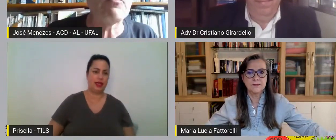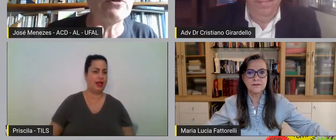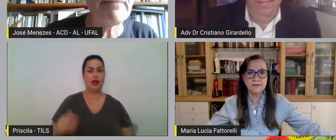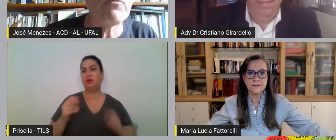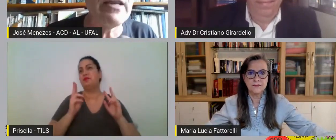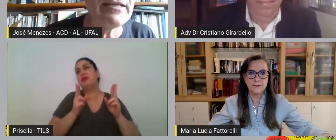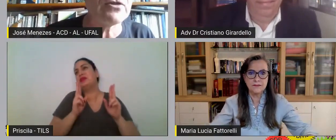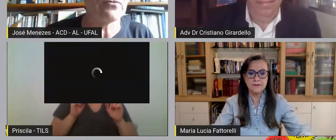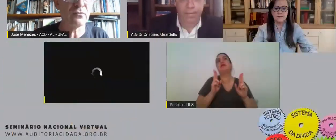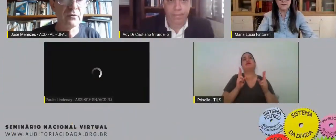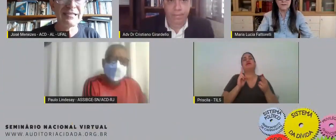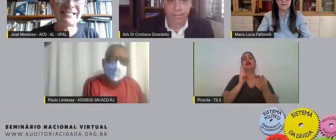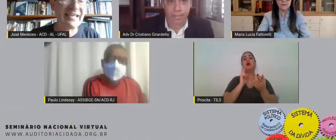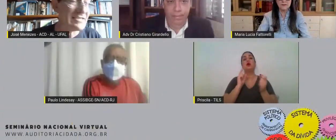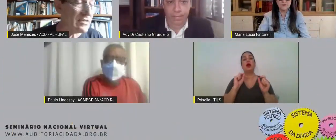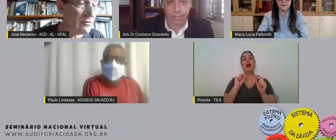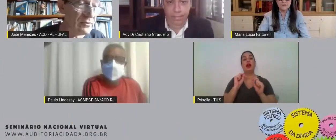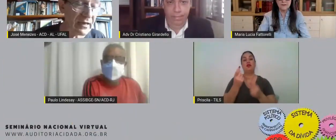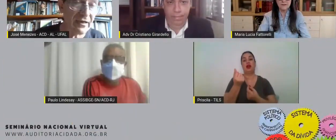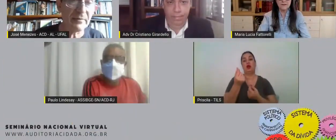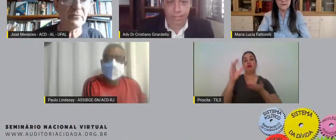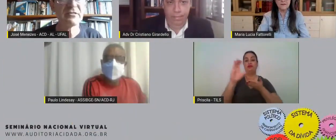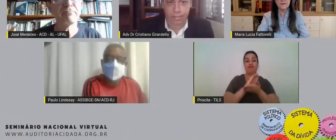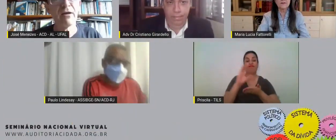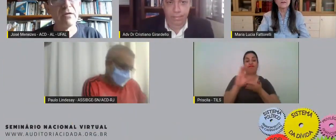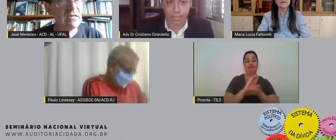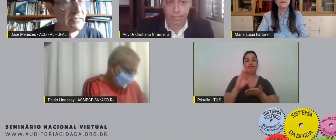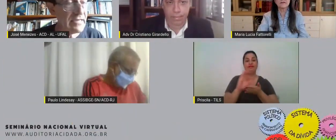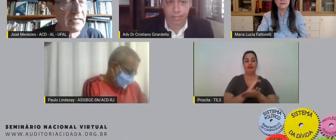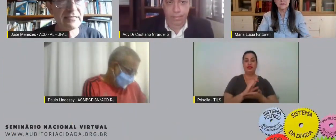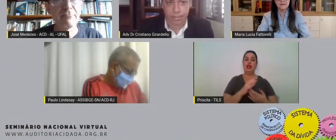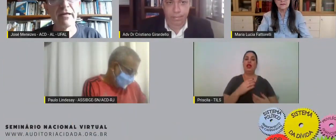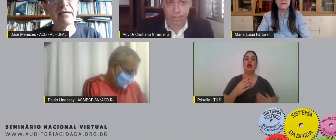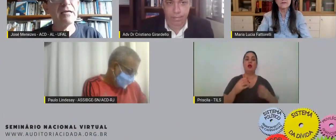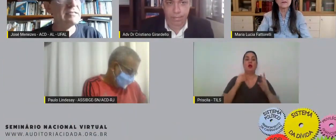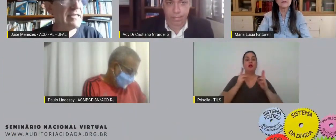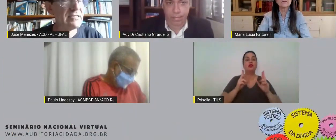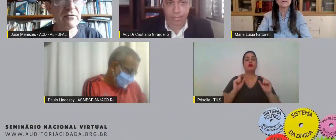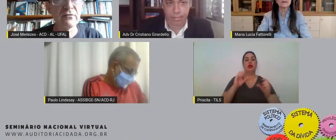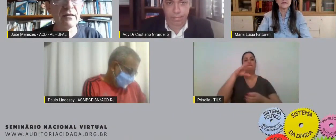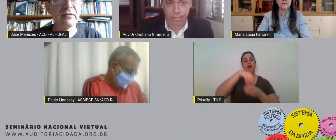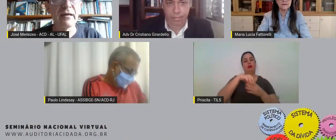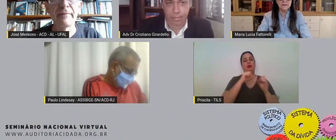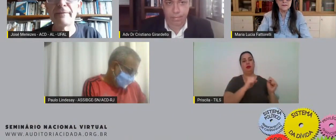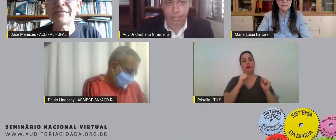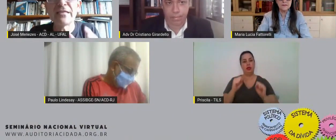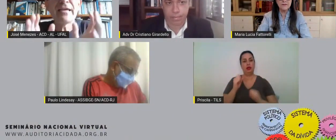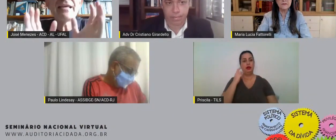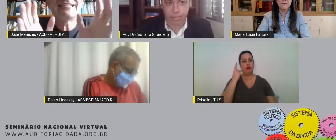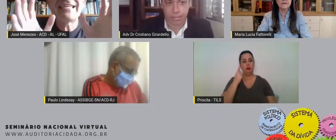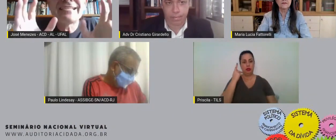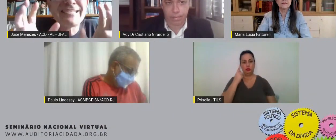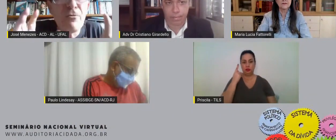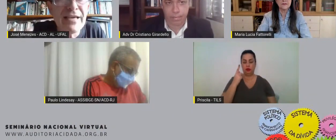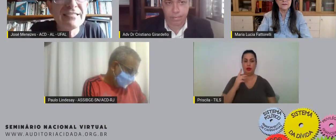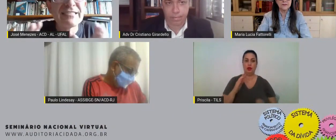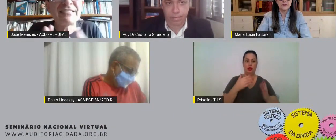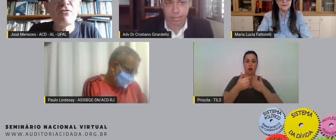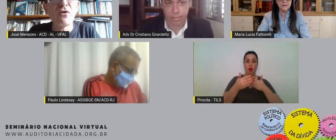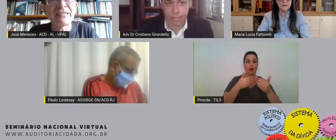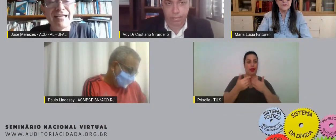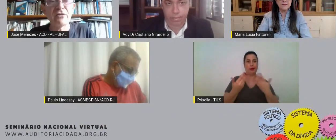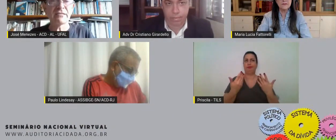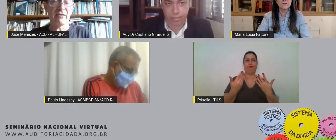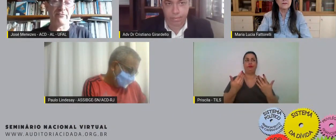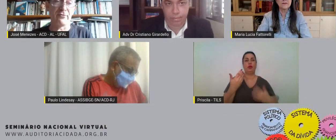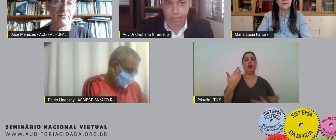mesmos que estão no poder político, seja na Câmara Municipal, seja na Assembleia, seja eles são esses